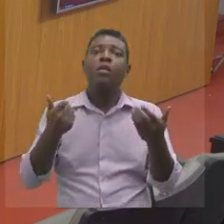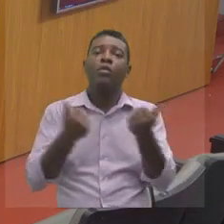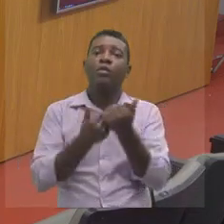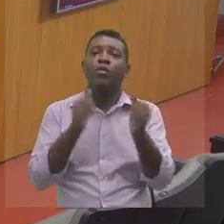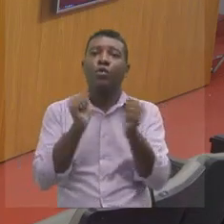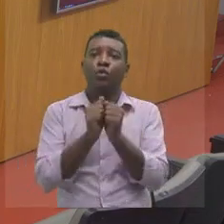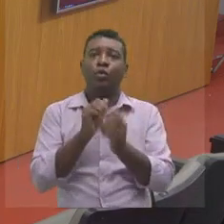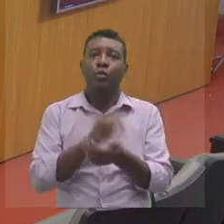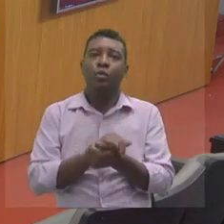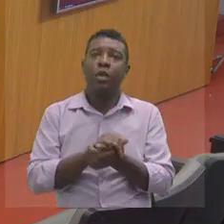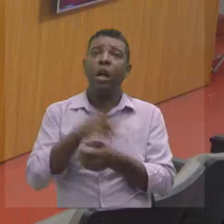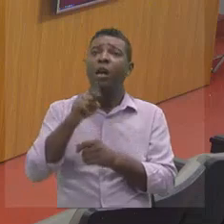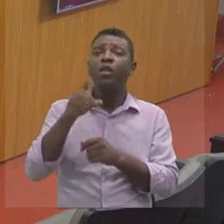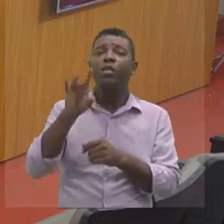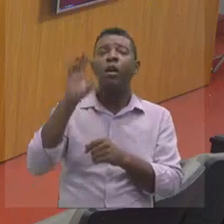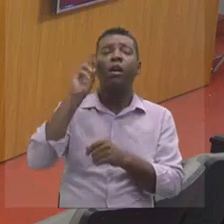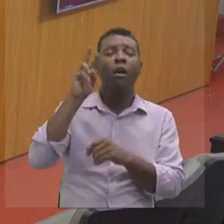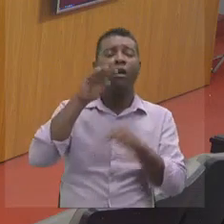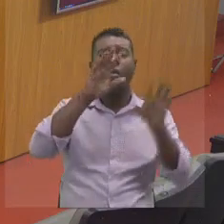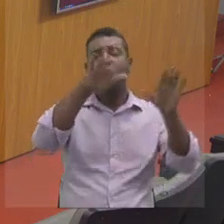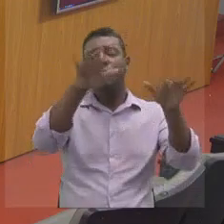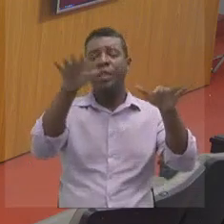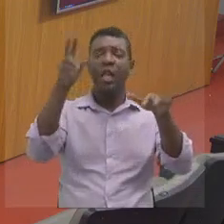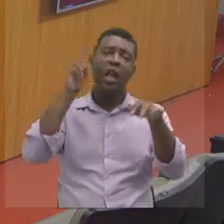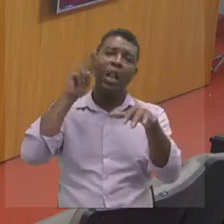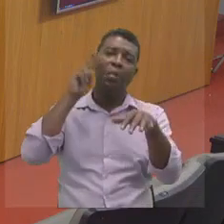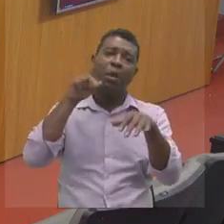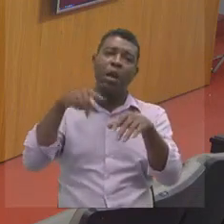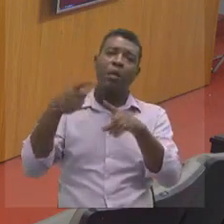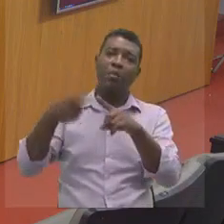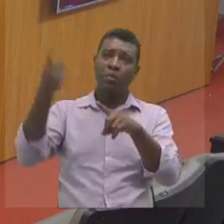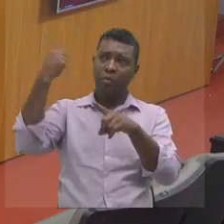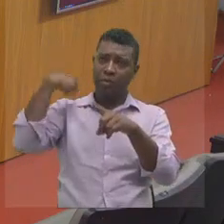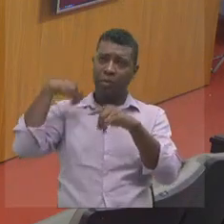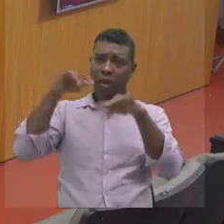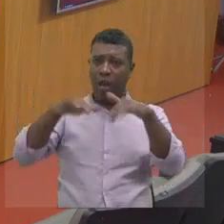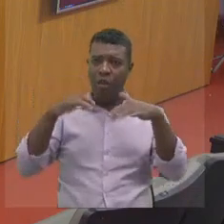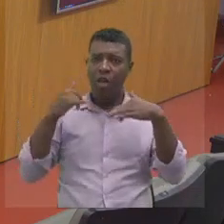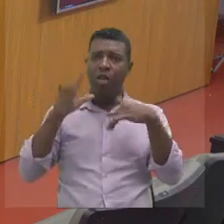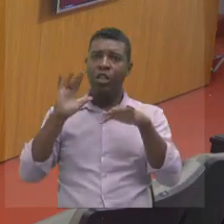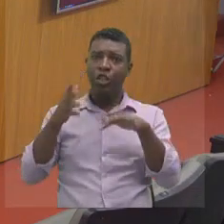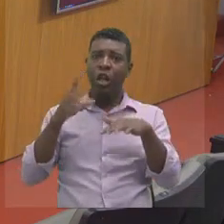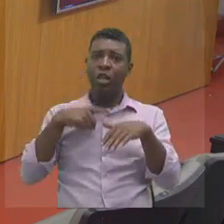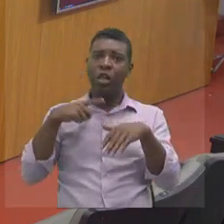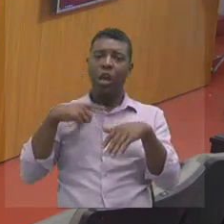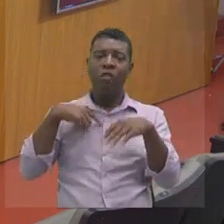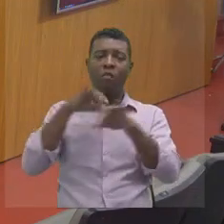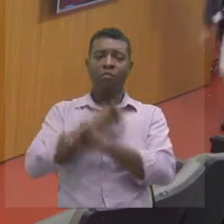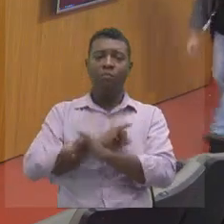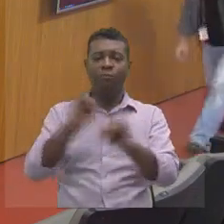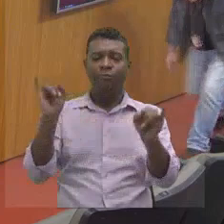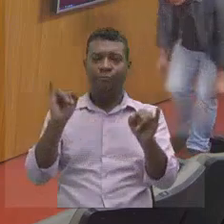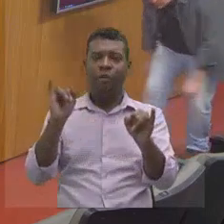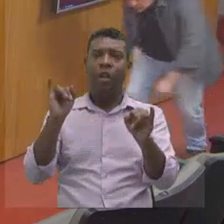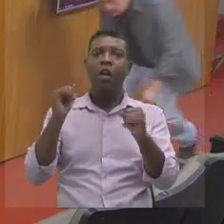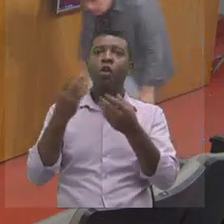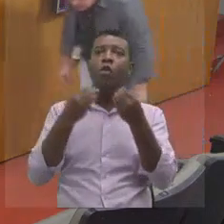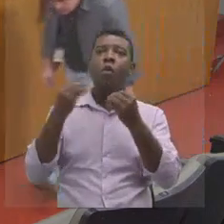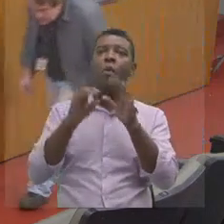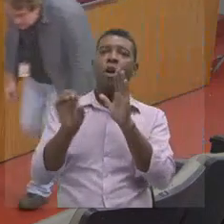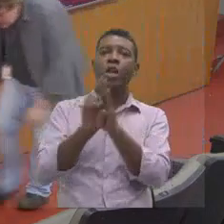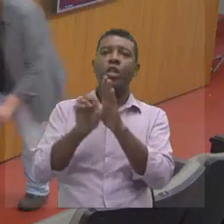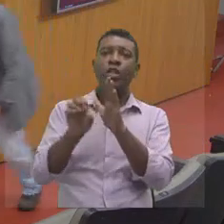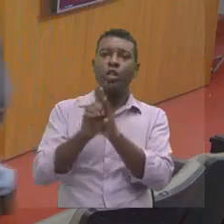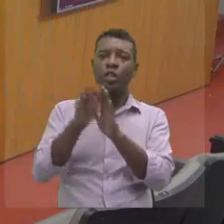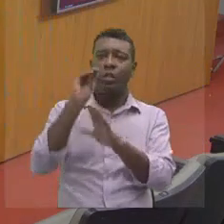repassou todos os pontos né deputado a gente teve já a publicação do resultado da licitação na semana passada para tratar